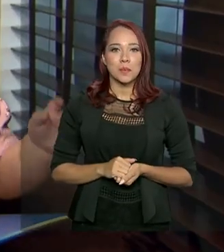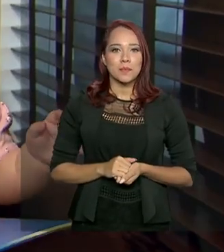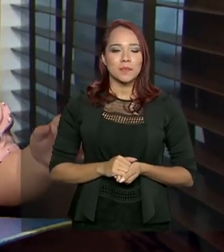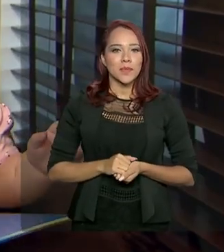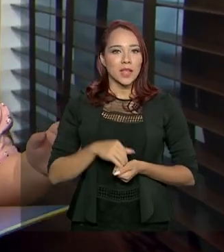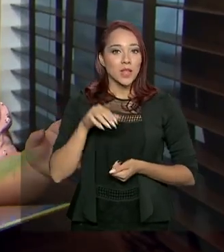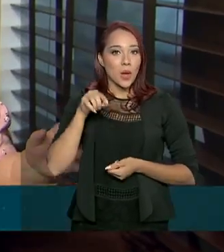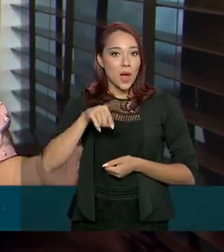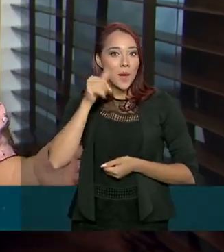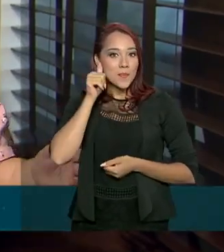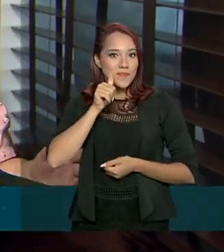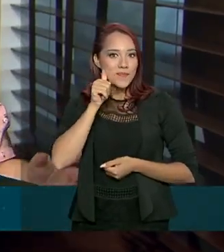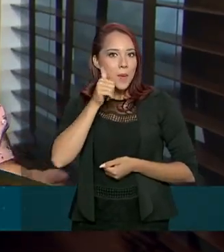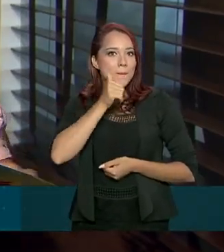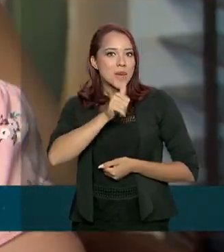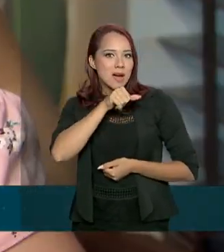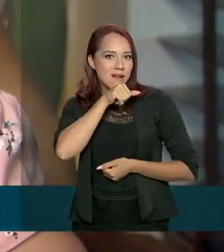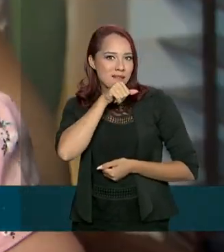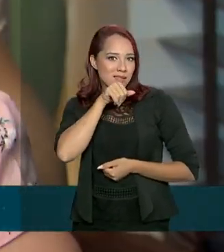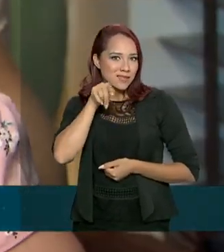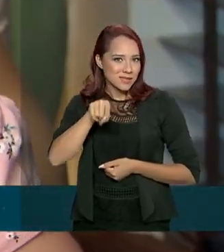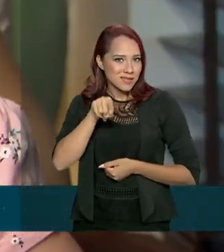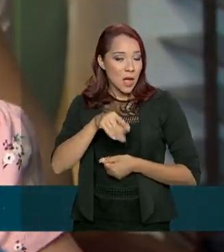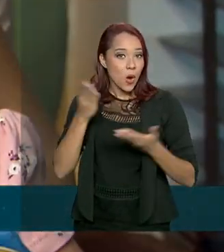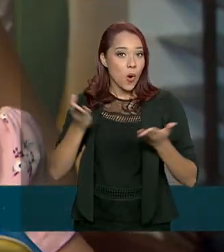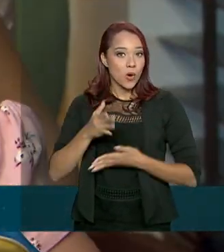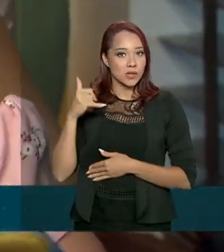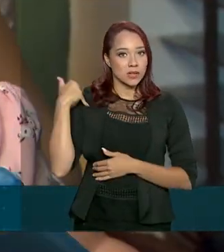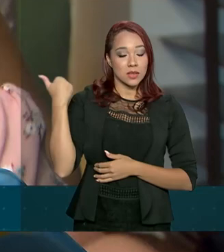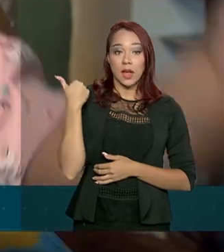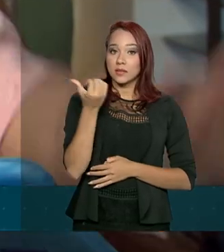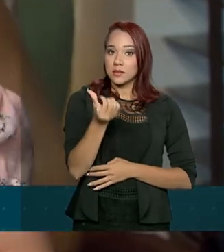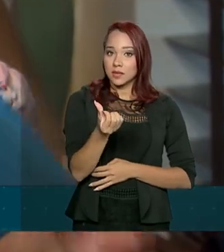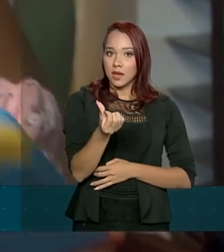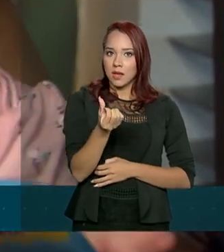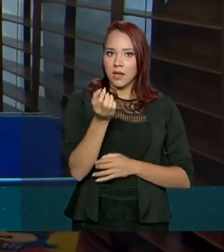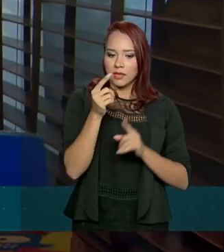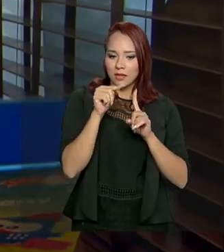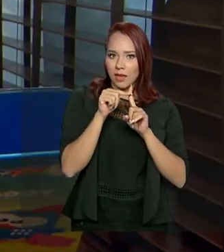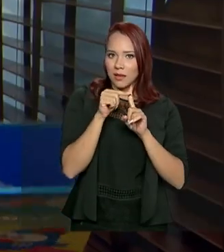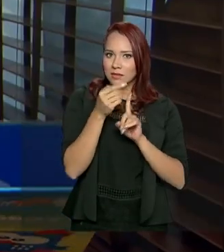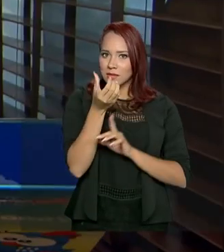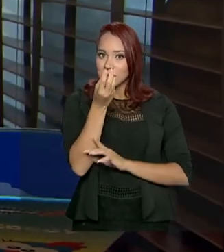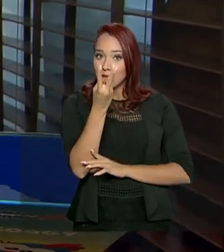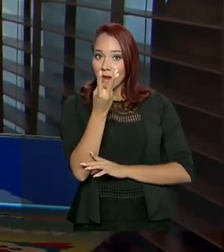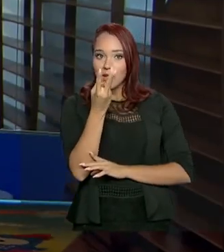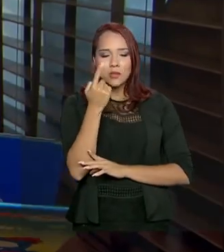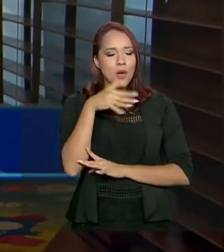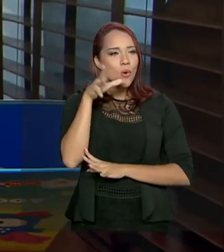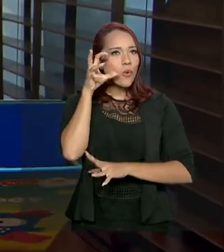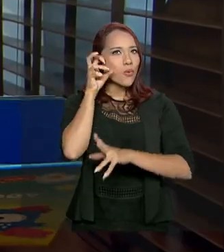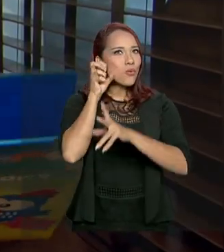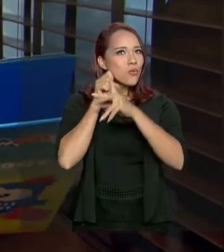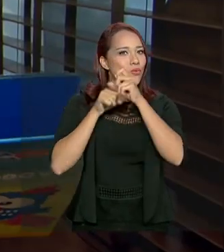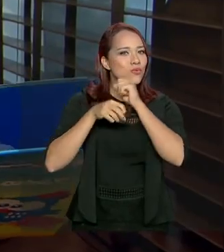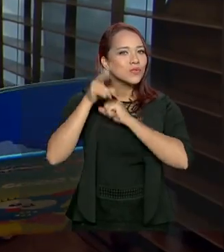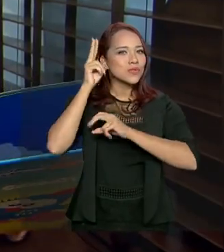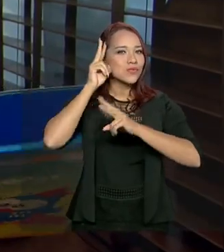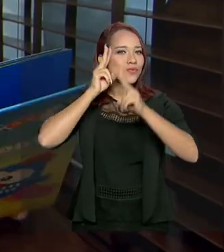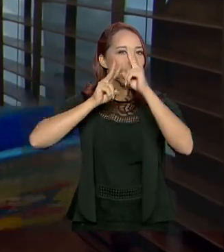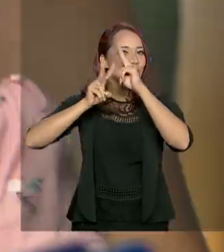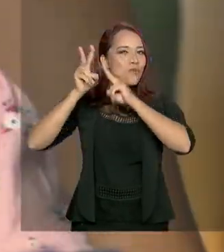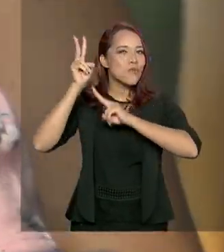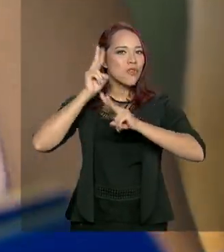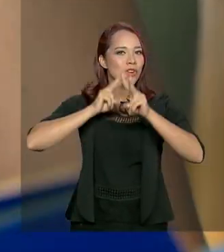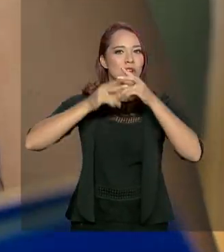Lainá é mãe de Luana, que hoje tem seis meses. Desde os três, a bebê ouve histórias com direito à